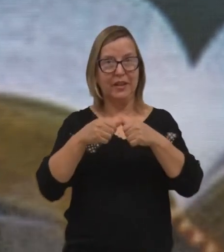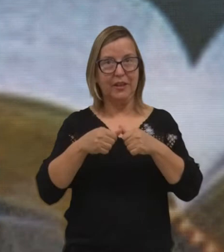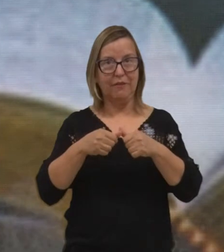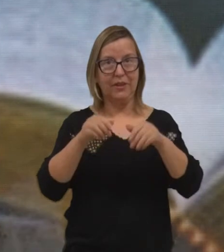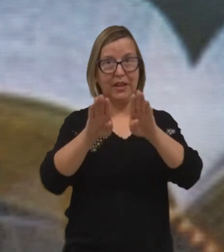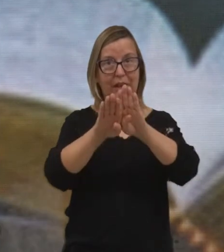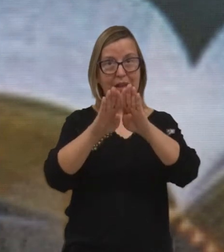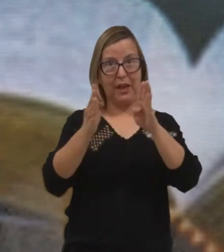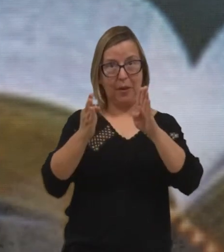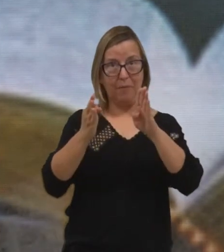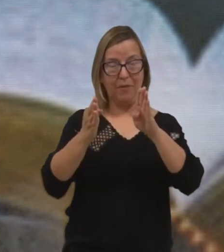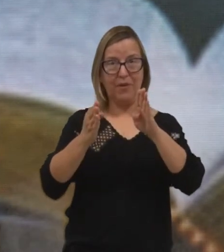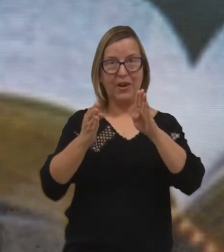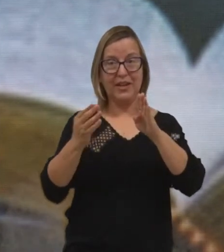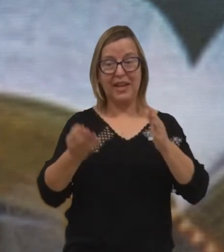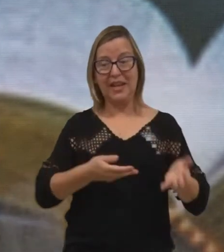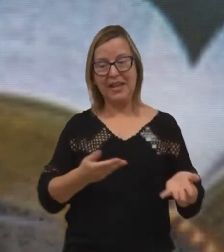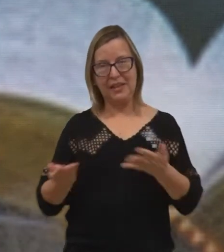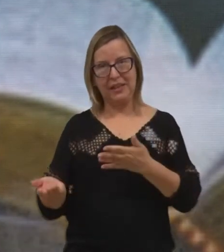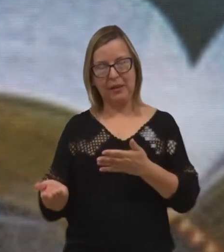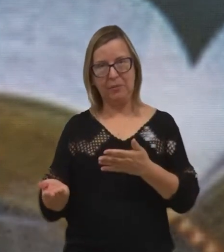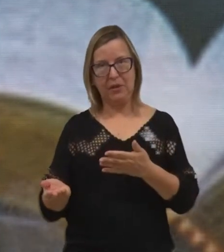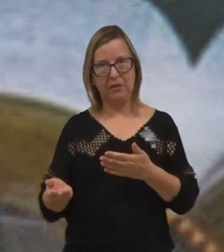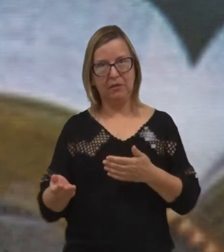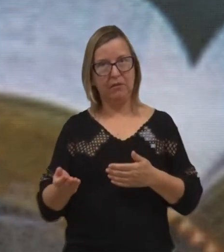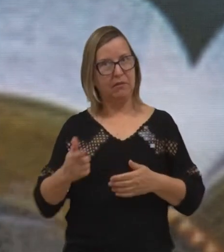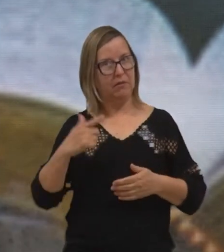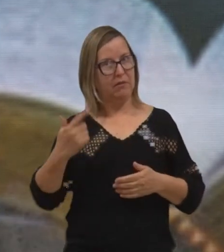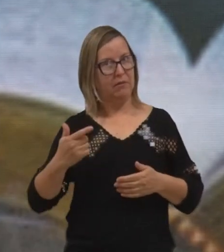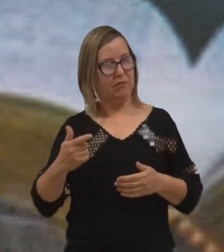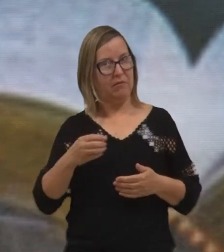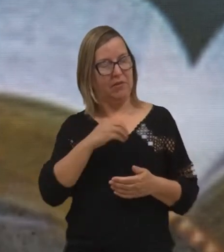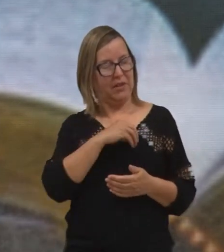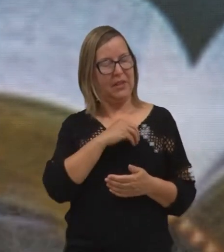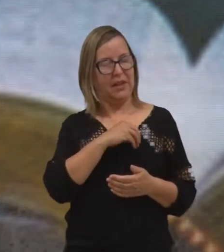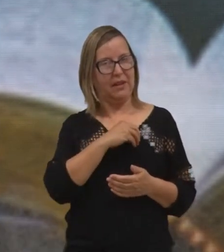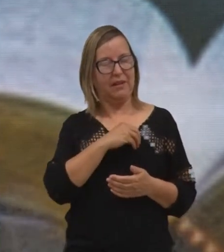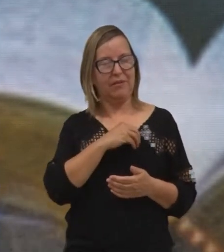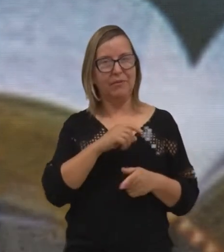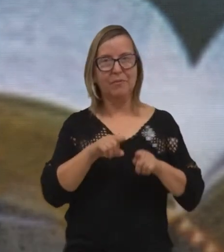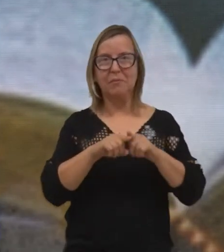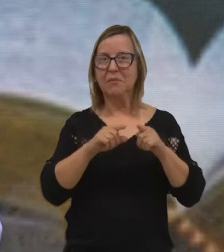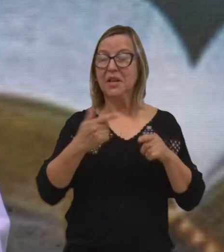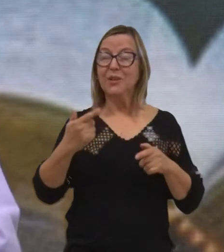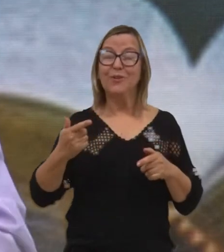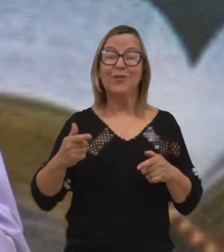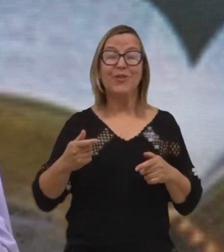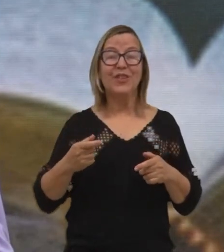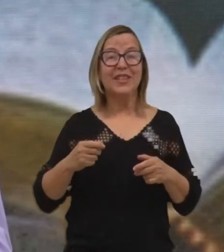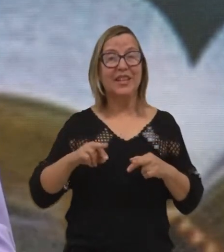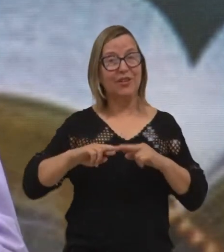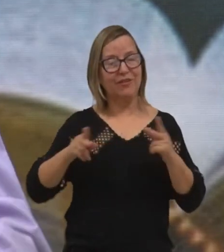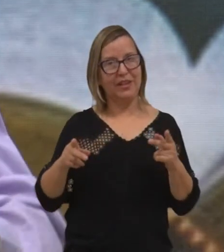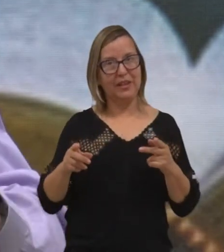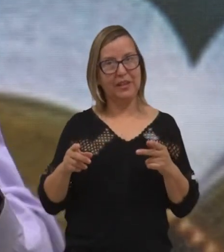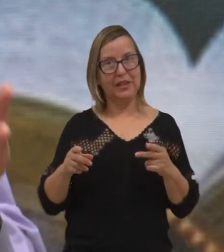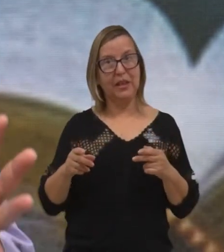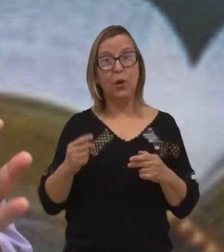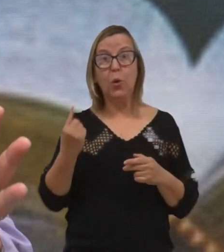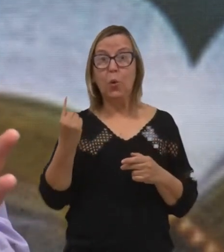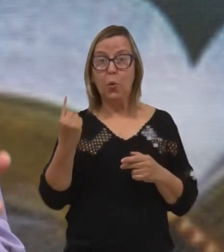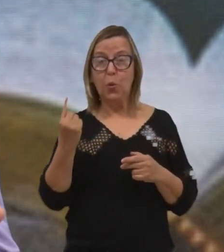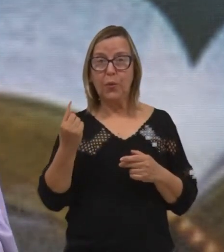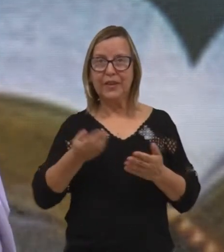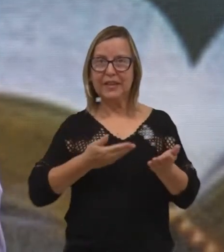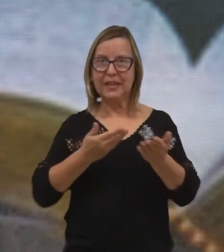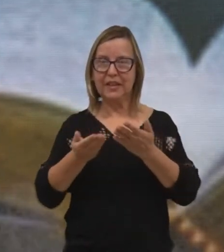compromisso de um e de outro? Há diferença? Não deve haver diferença, porque um está servindo e o seu